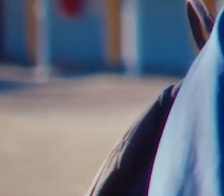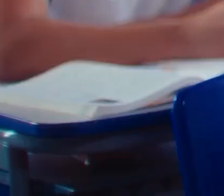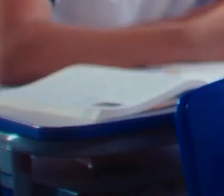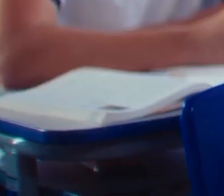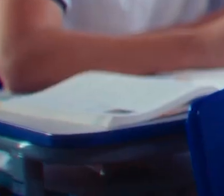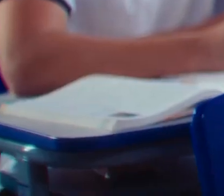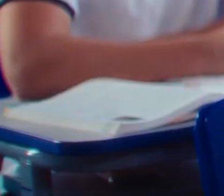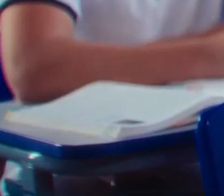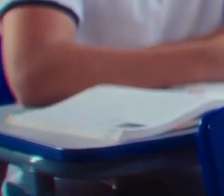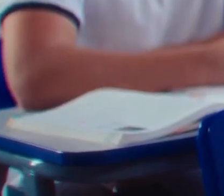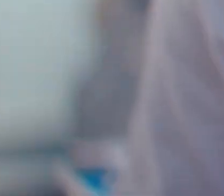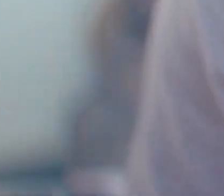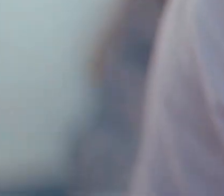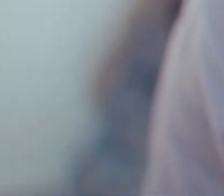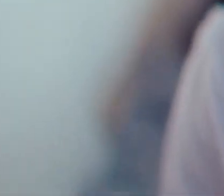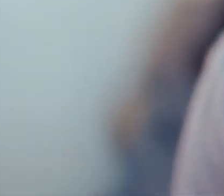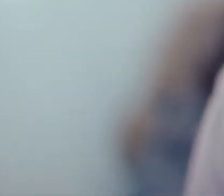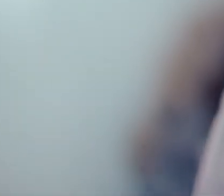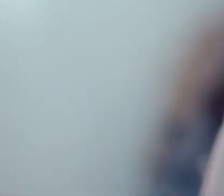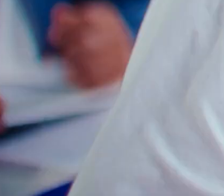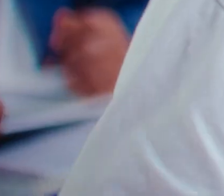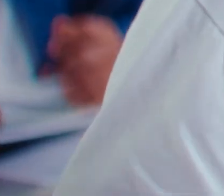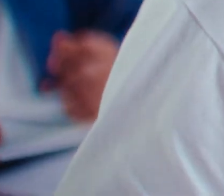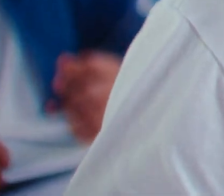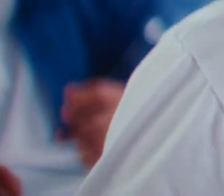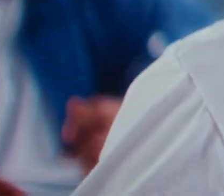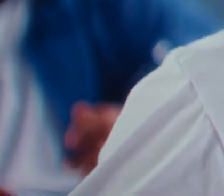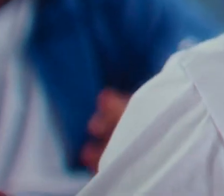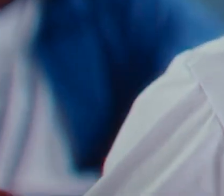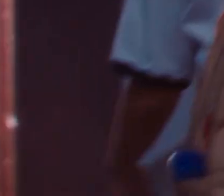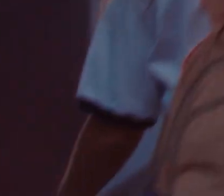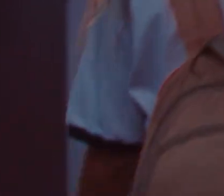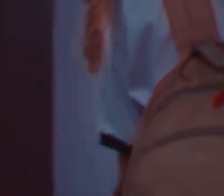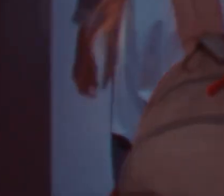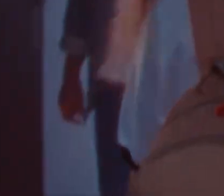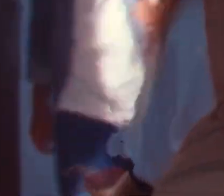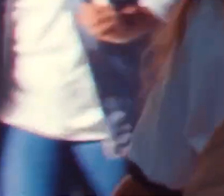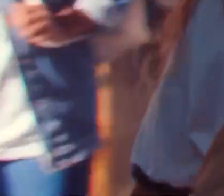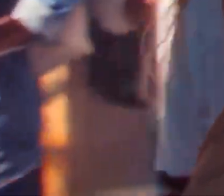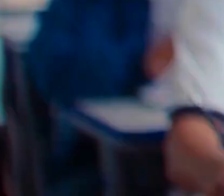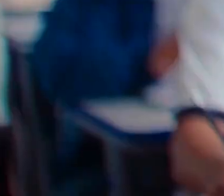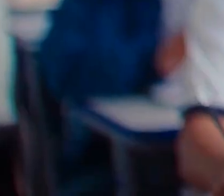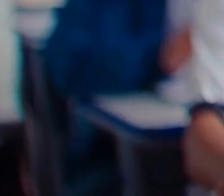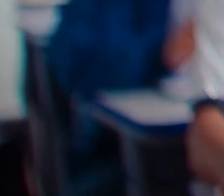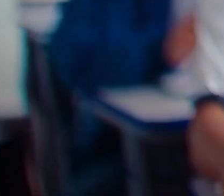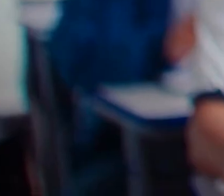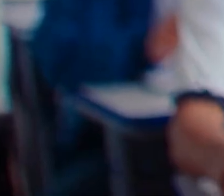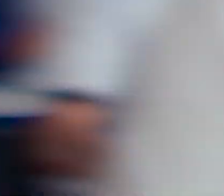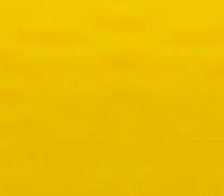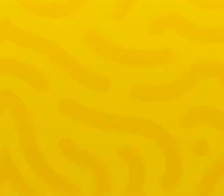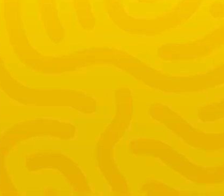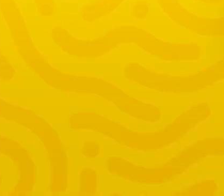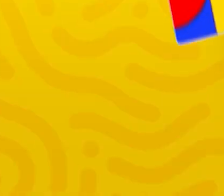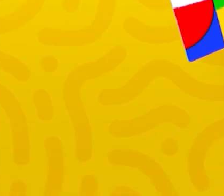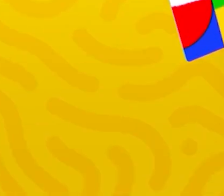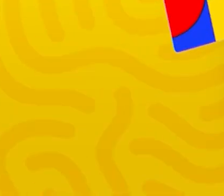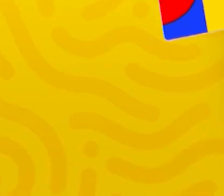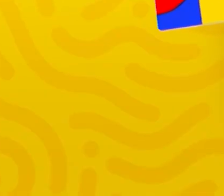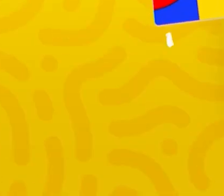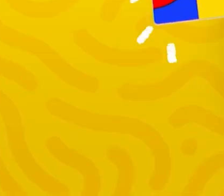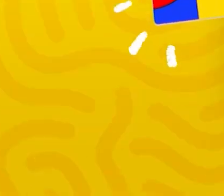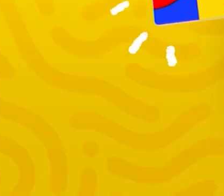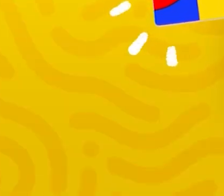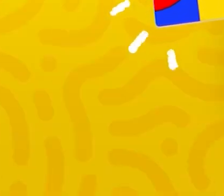Largar os estudos é um problema que prejudica o futuro dos jovens, mas muitos estudantes acabam saindo da escola porque precisam trabalhar. Por isso, o